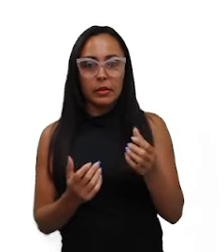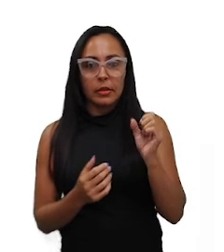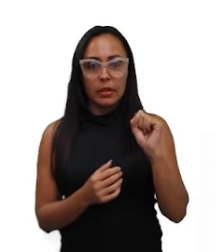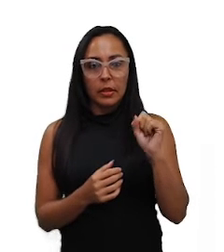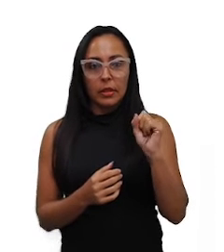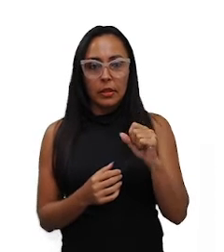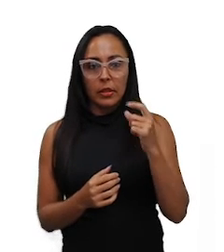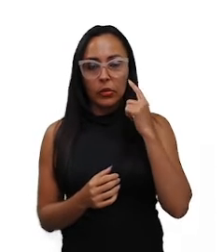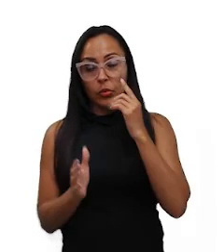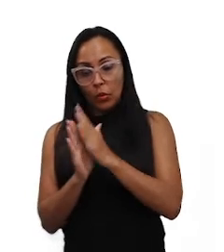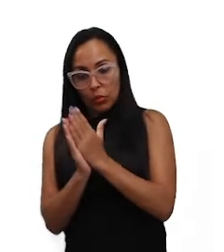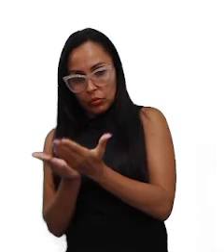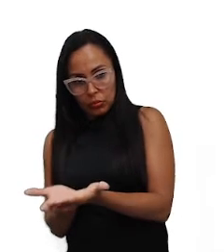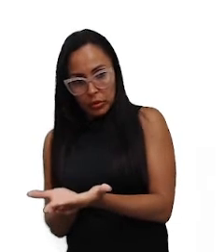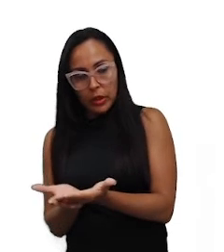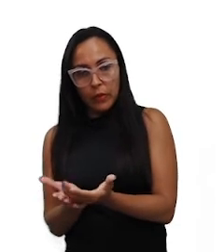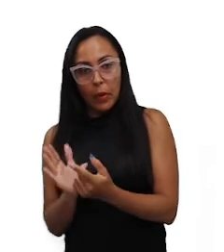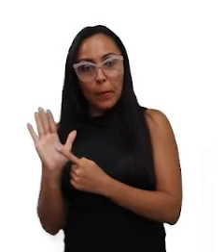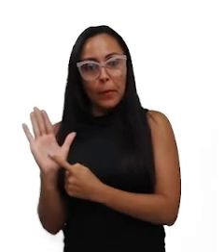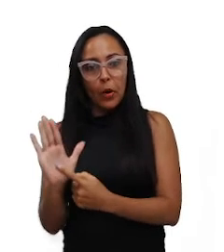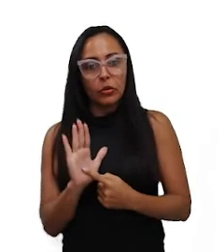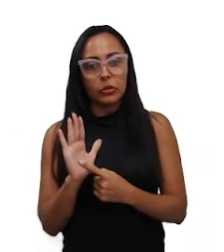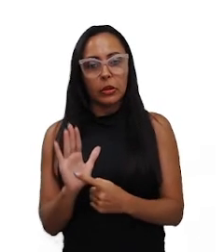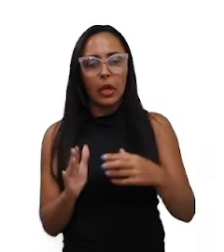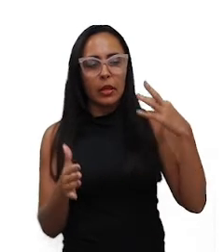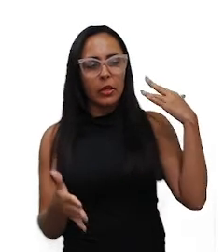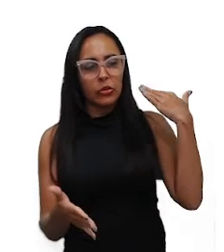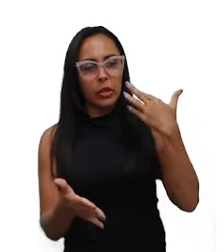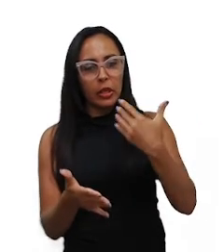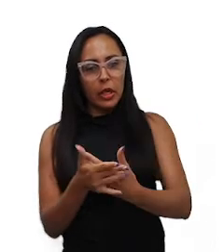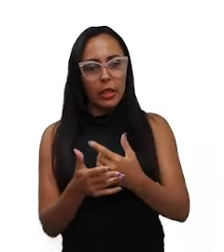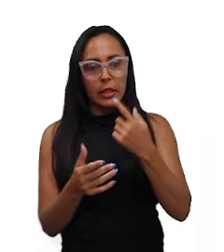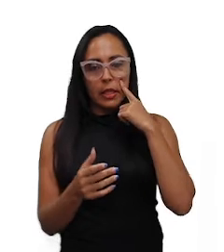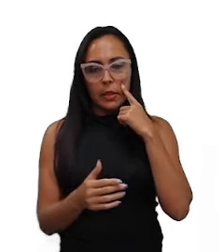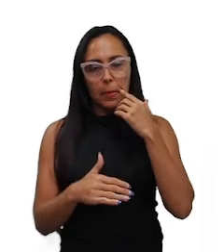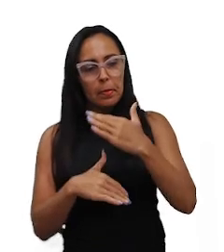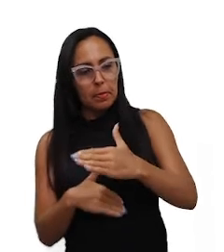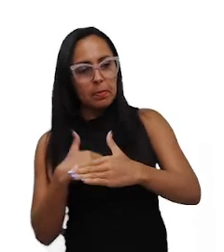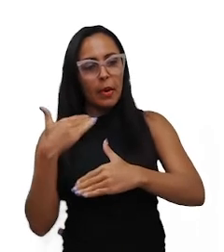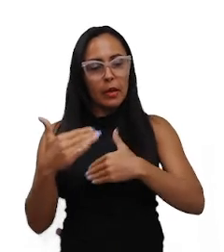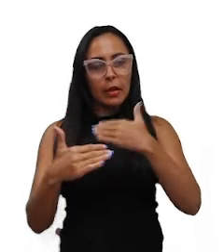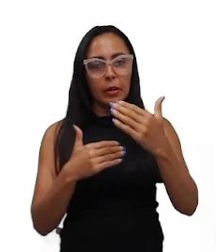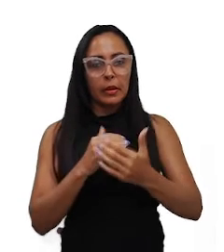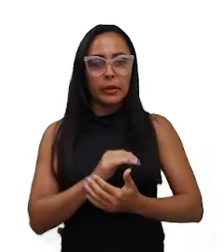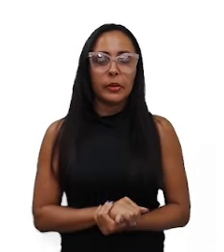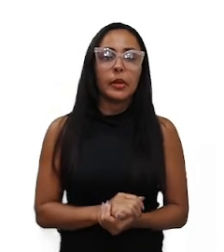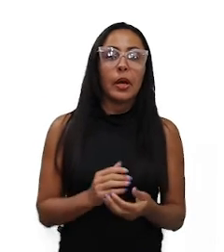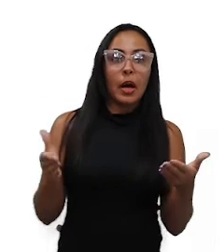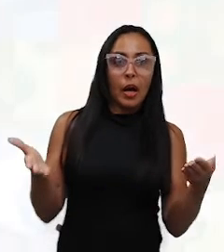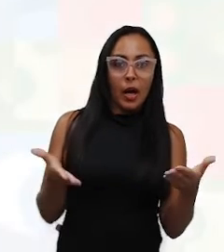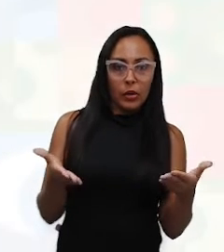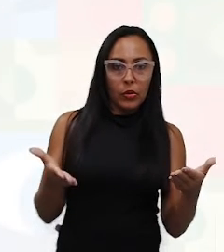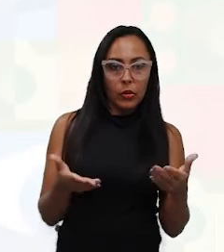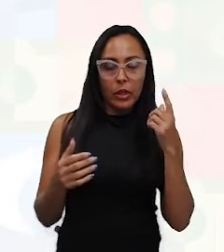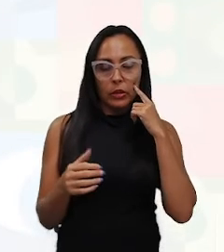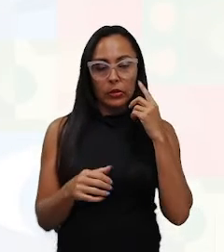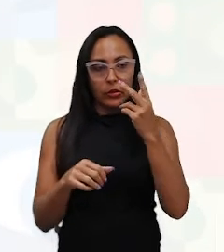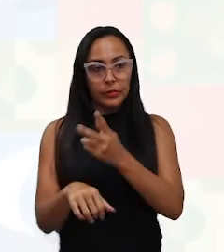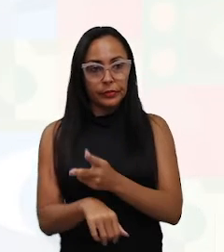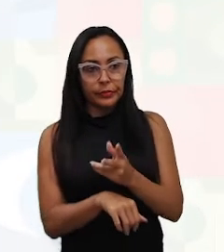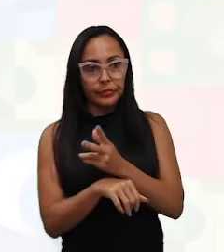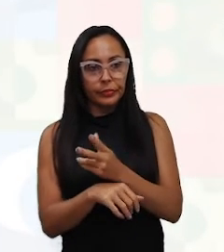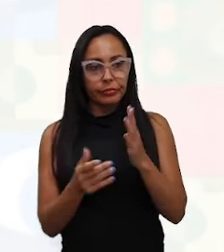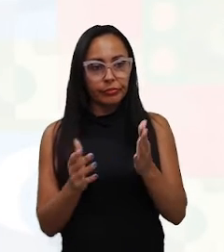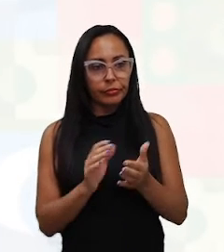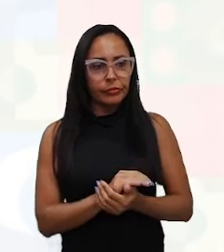livro, mostrando até a gente chegar nesse ponto, né, nesse passo a passo. Mas agora, na nossa vídeo, a gente vai